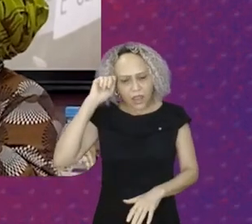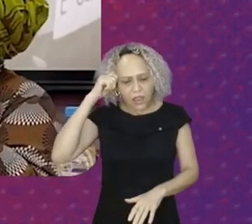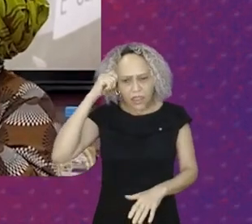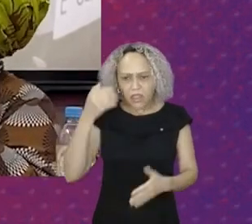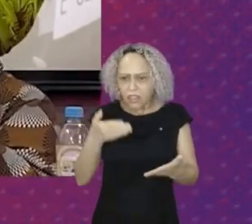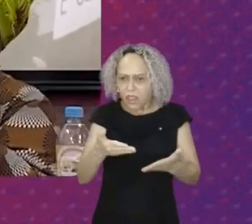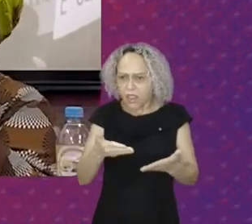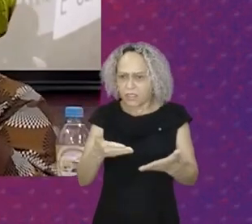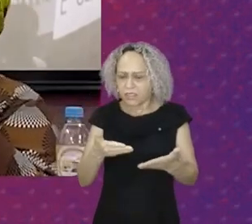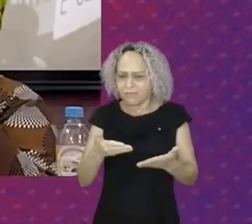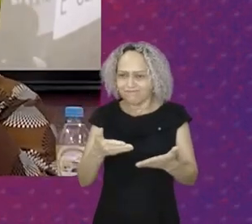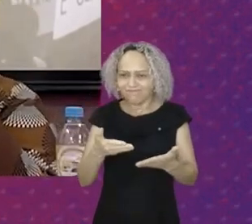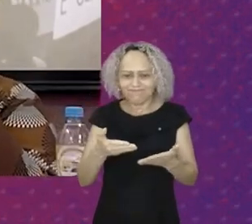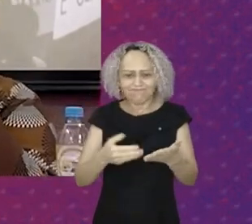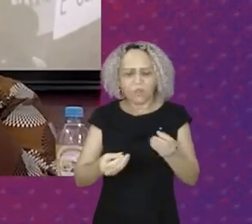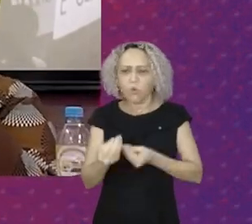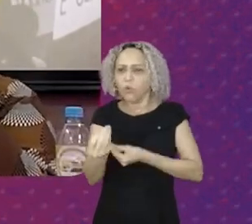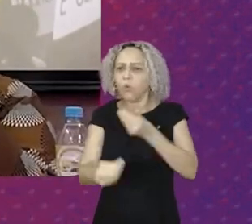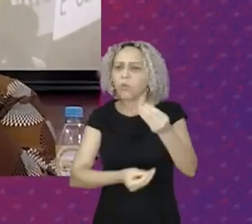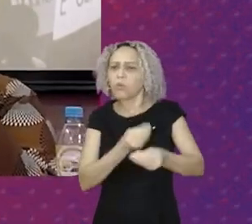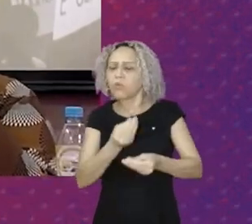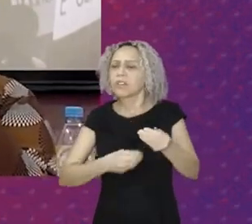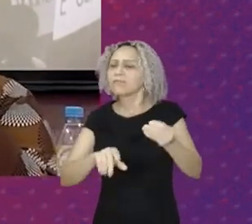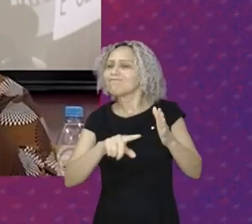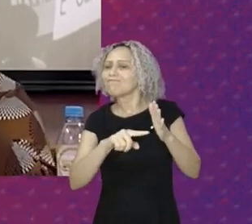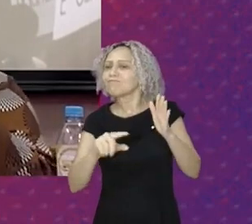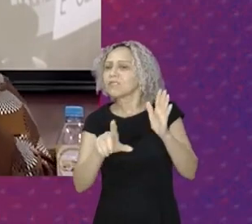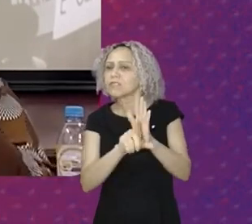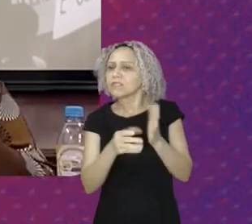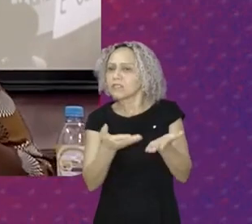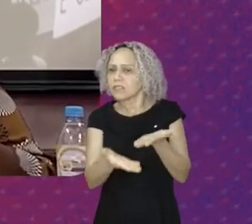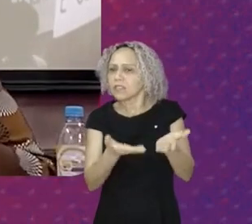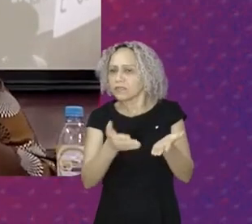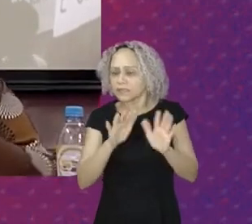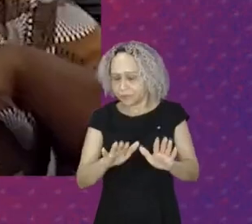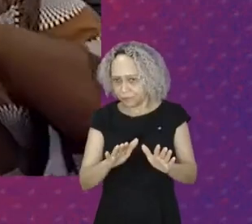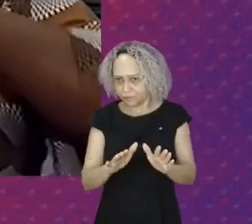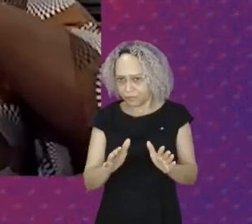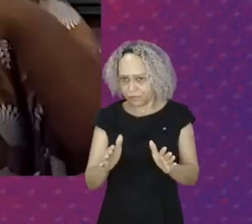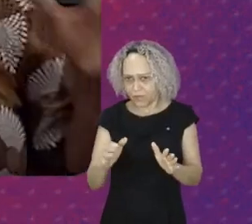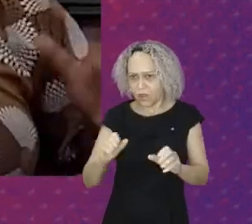Mas vamos lá, né, gente? Movimento MNU, que está aí até hoje,